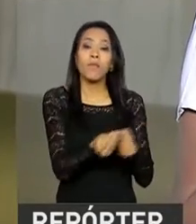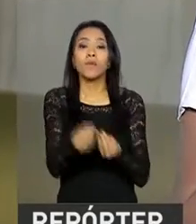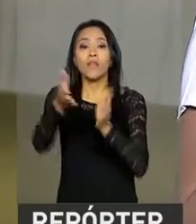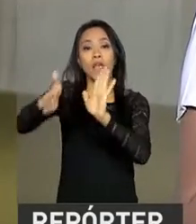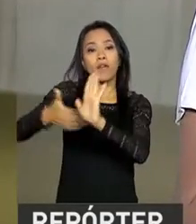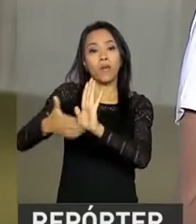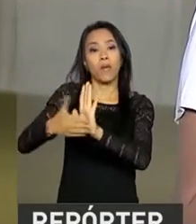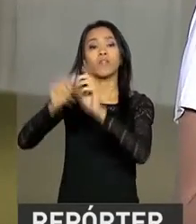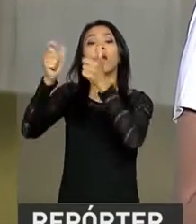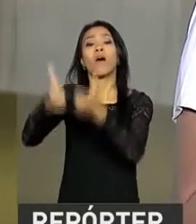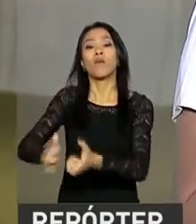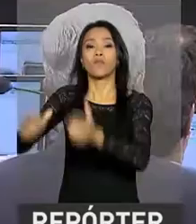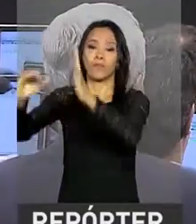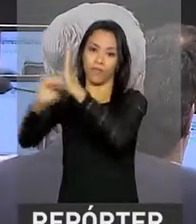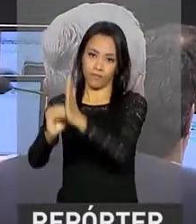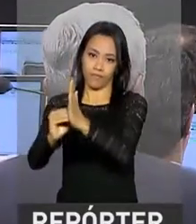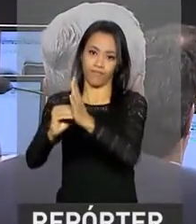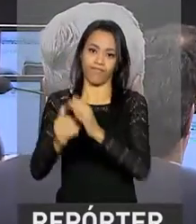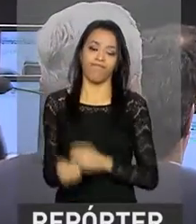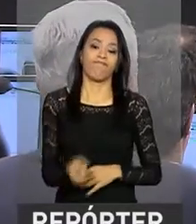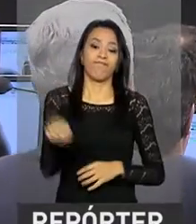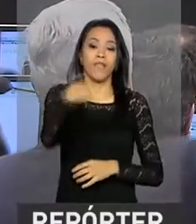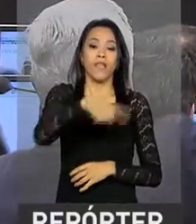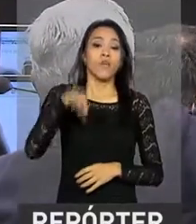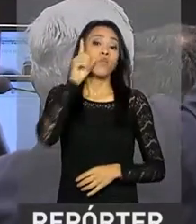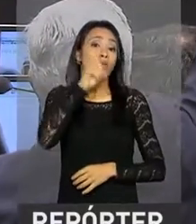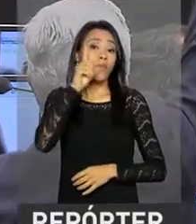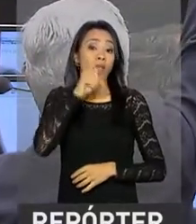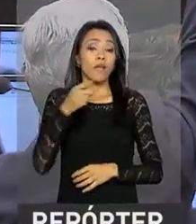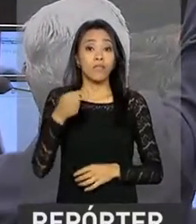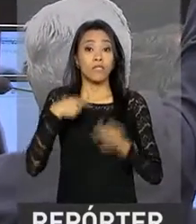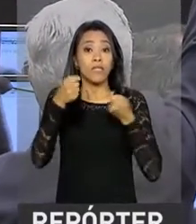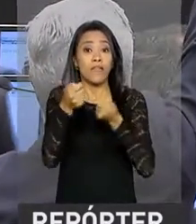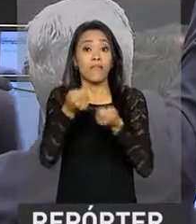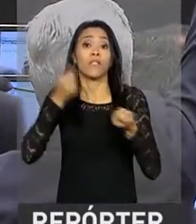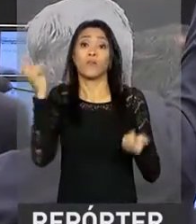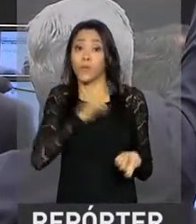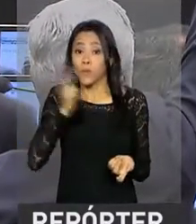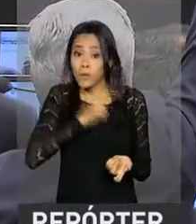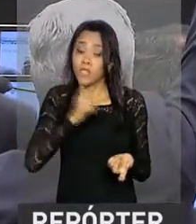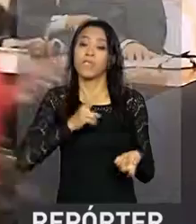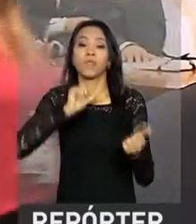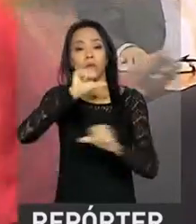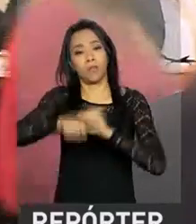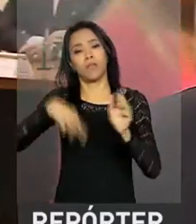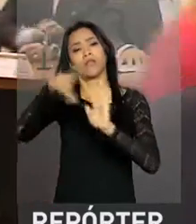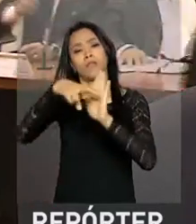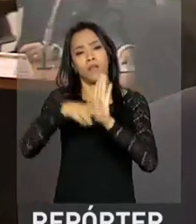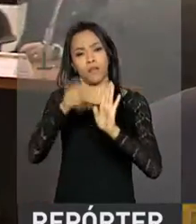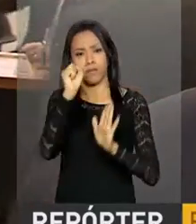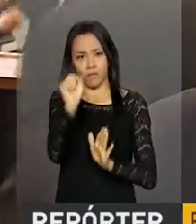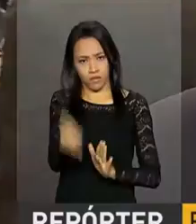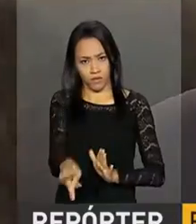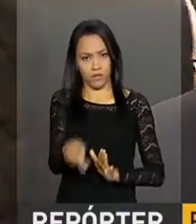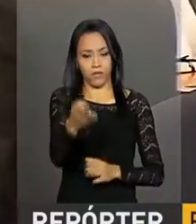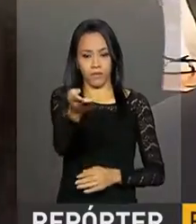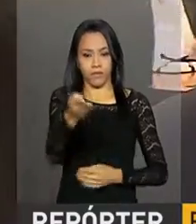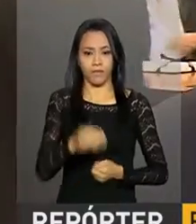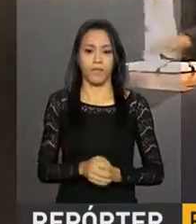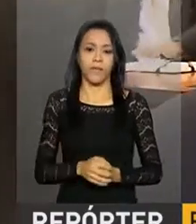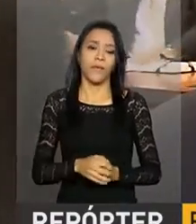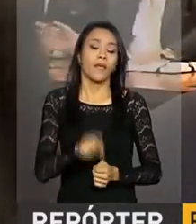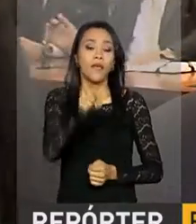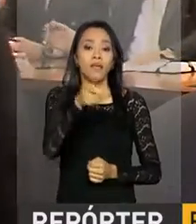para análise do senado deputados defendem a urgência para reformar a previdência já